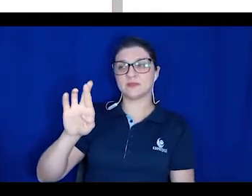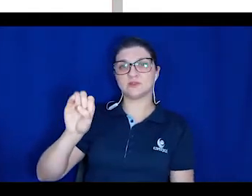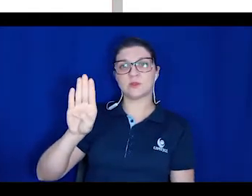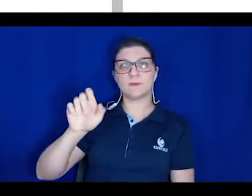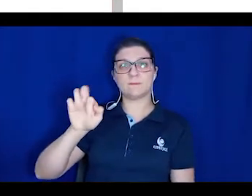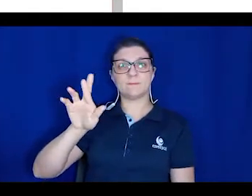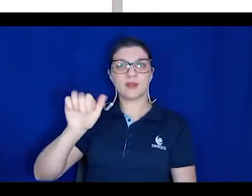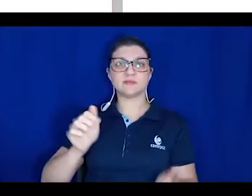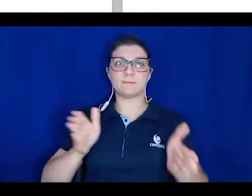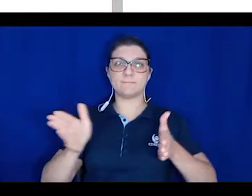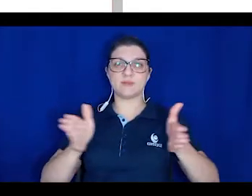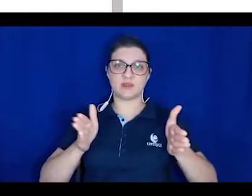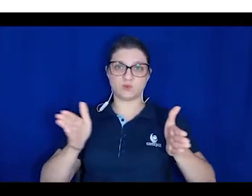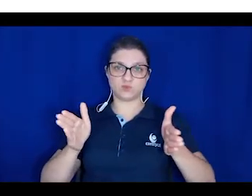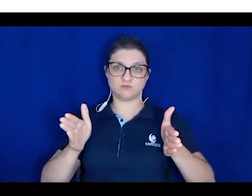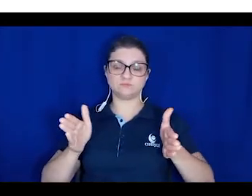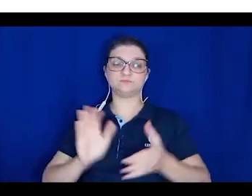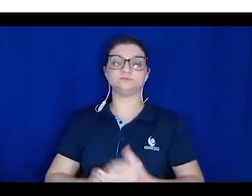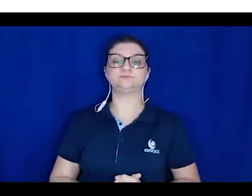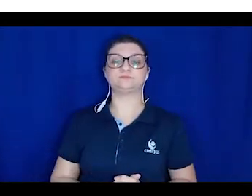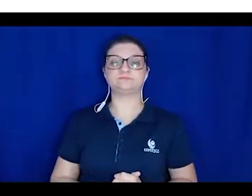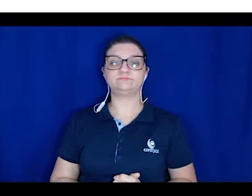histórico.